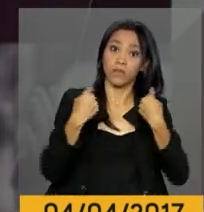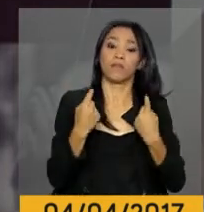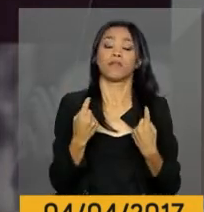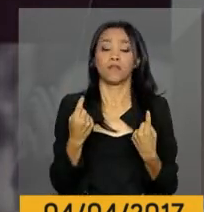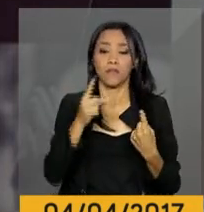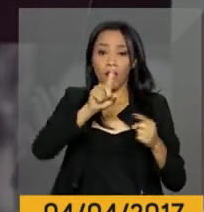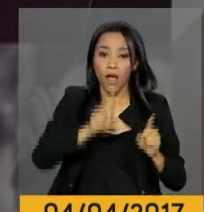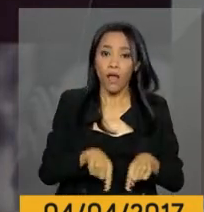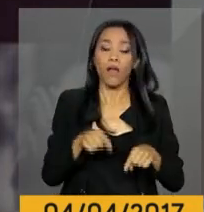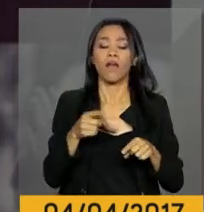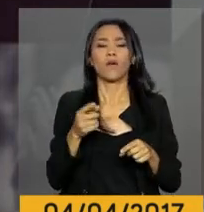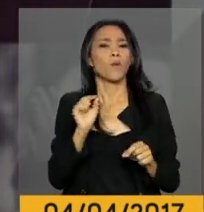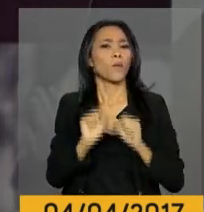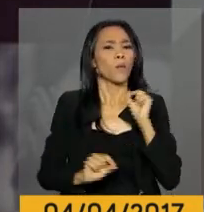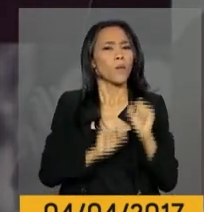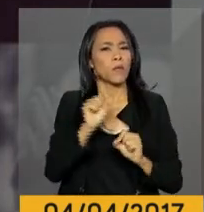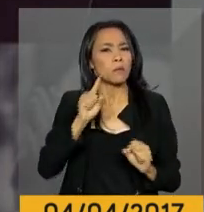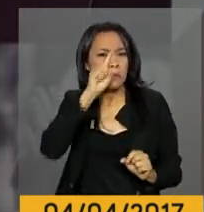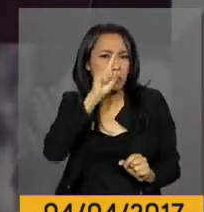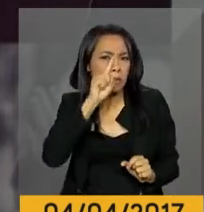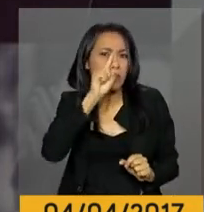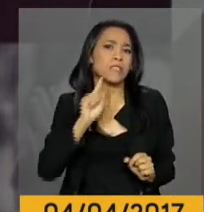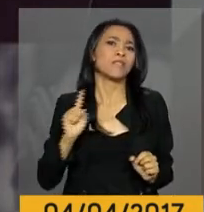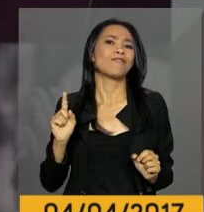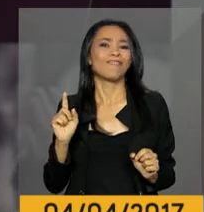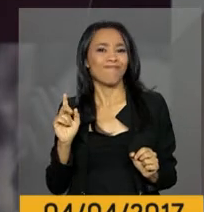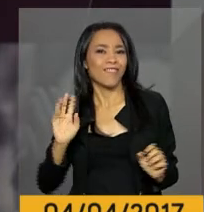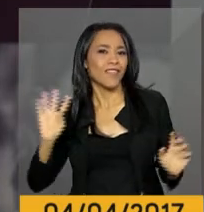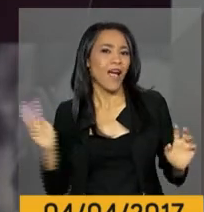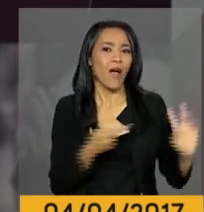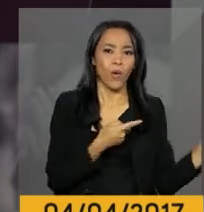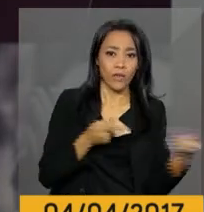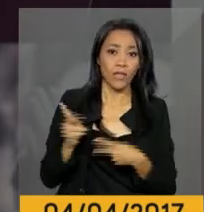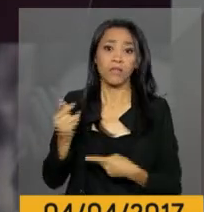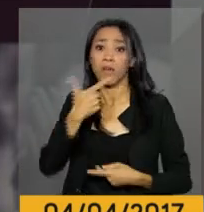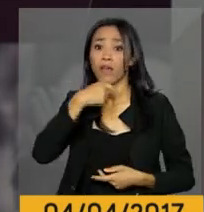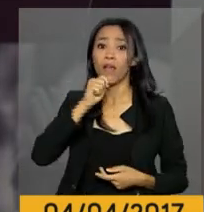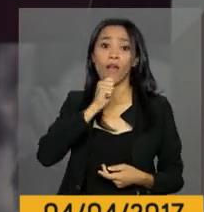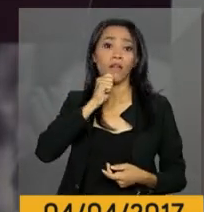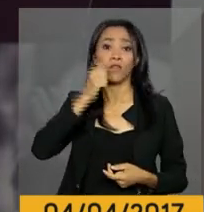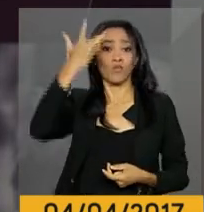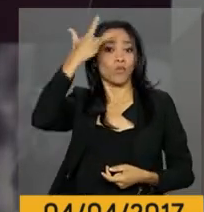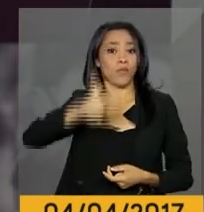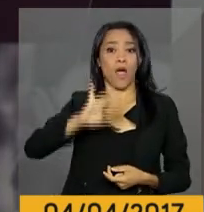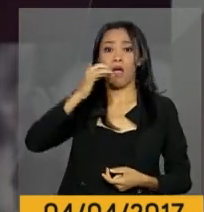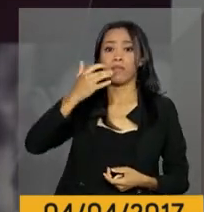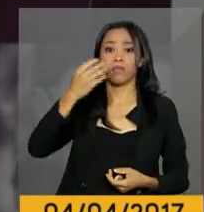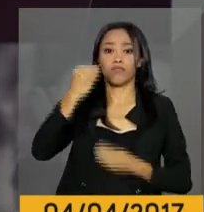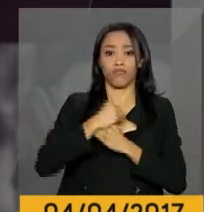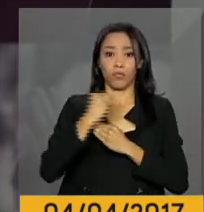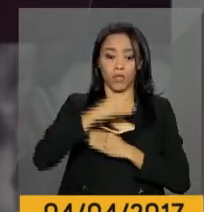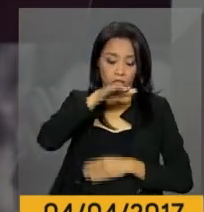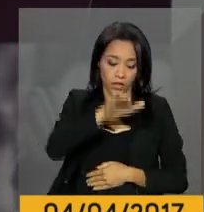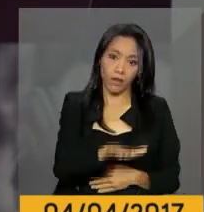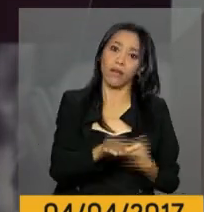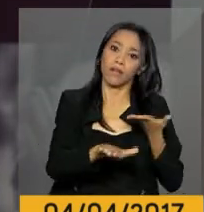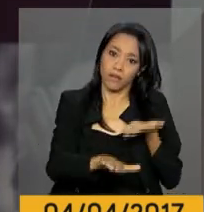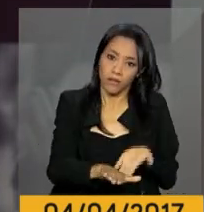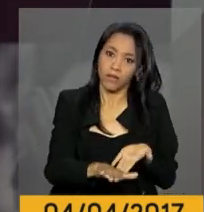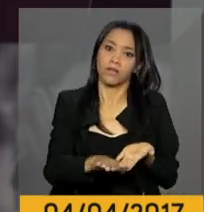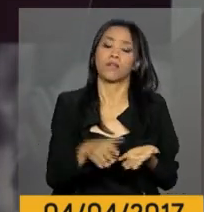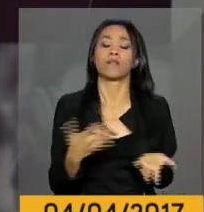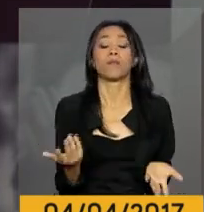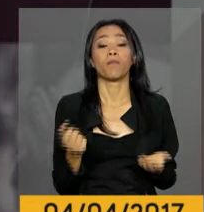múltiplas são as ameaças a quem ainda não pode proteger-se. No Brasil, o desenvolvimento